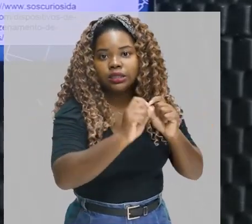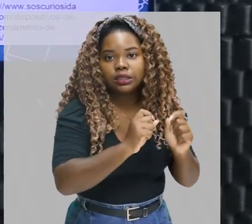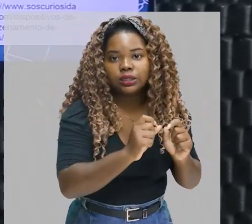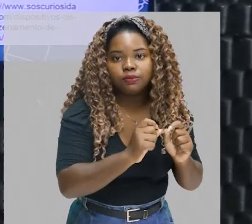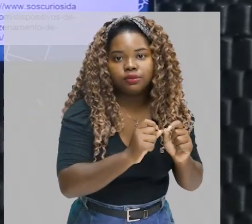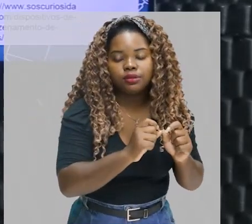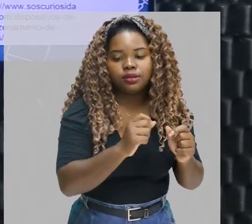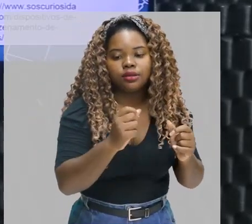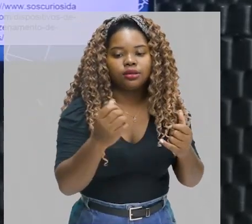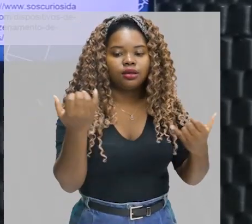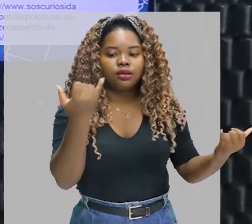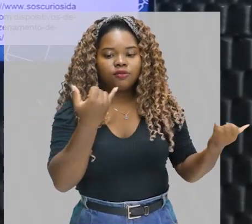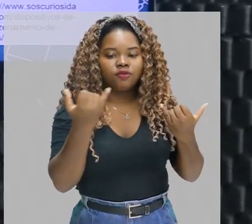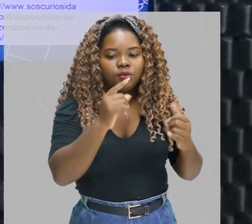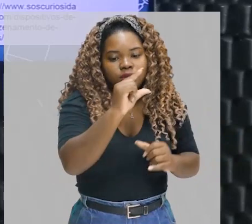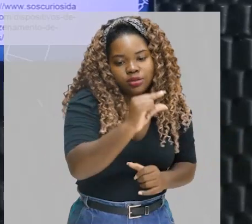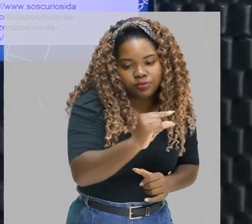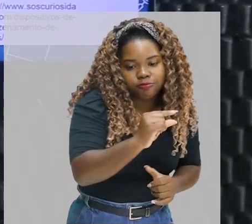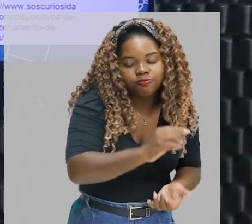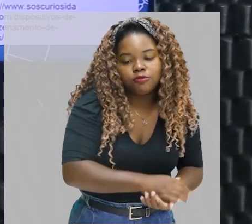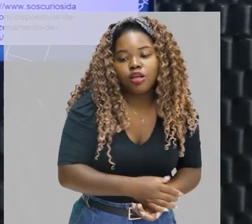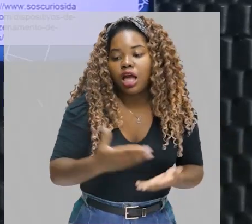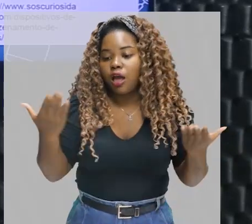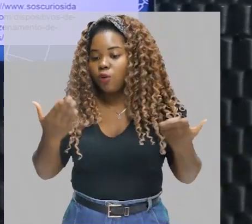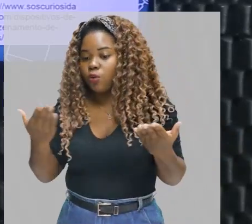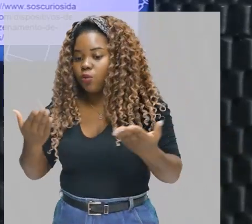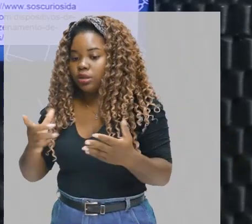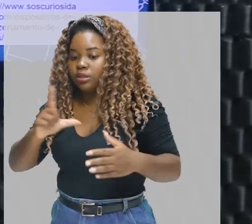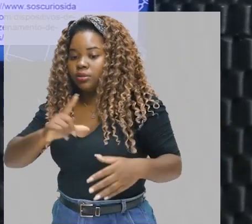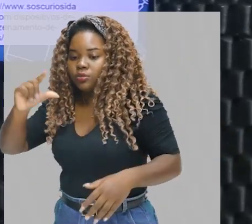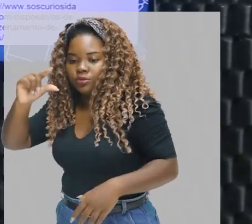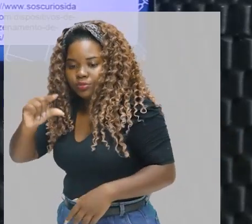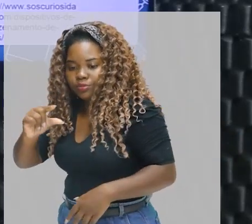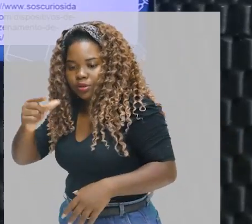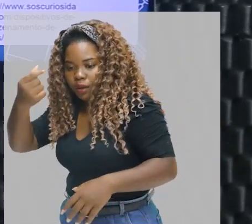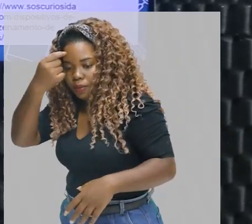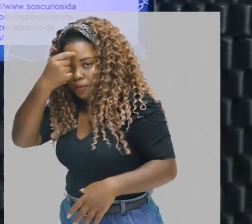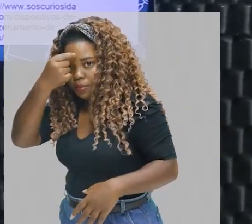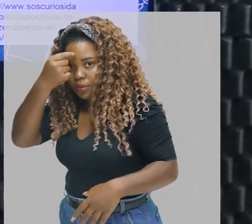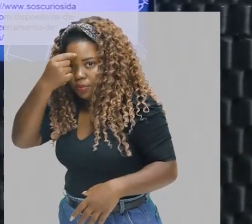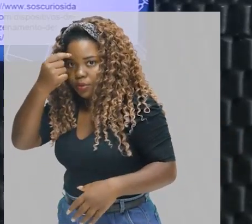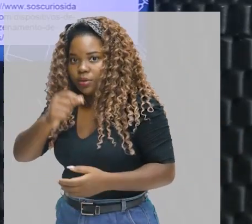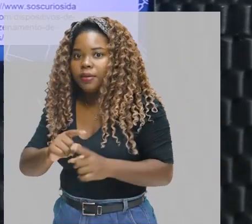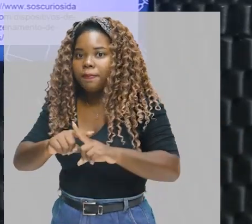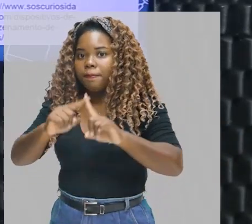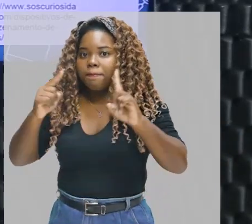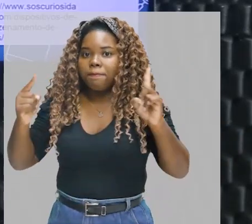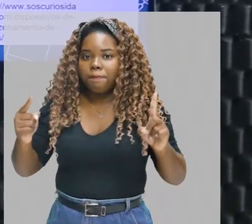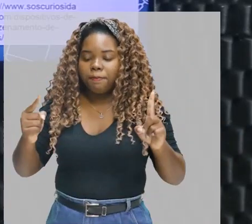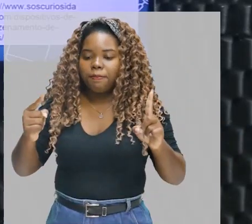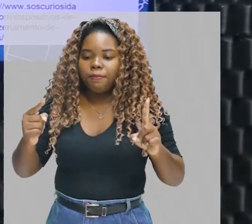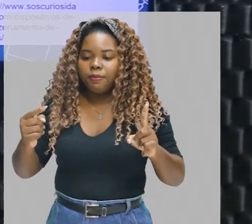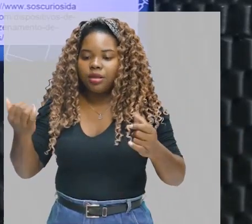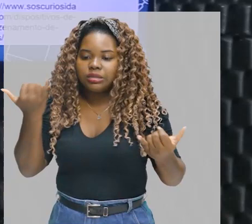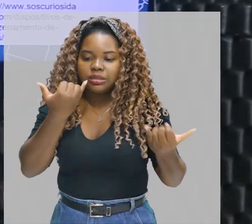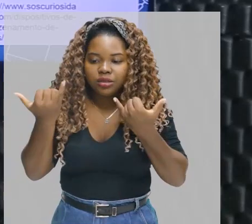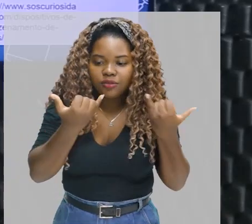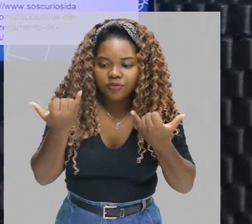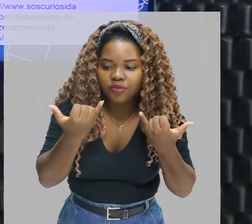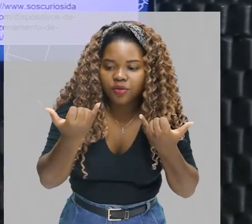estrutura bem pequena com um poder de armazenamento muito maior do que todos eles, certo? Porque nós estamos na